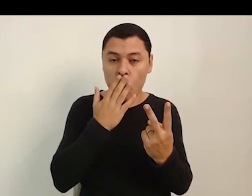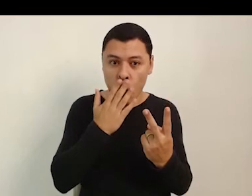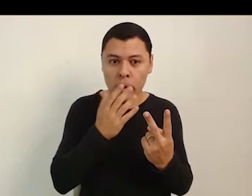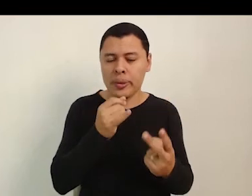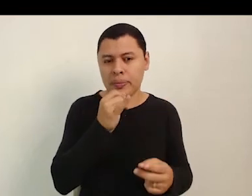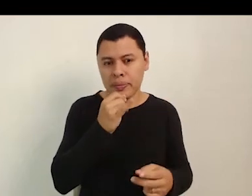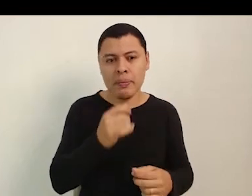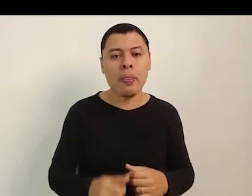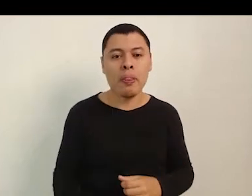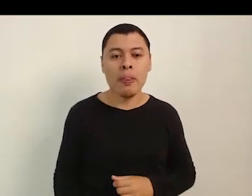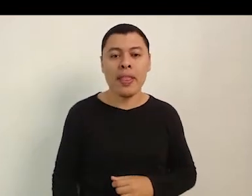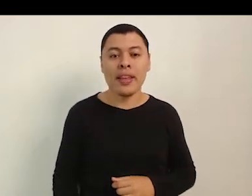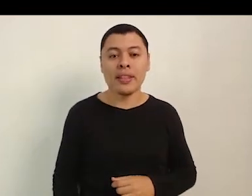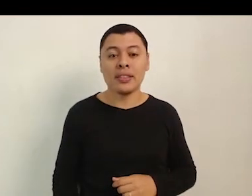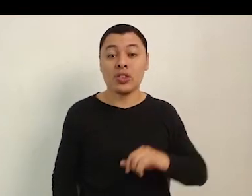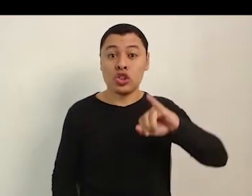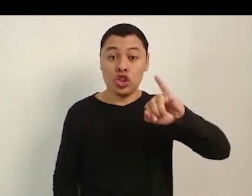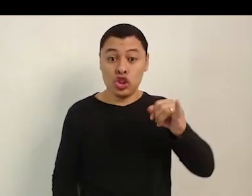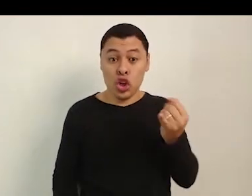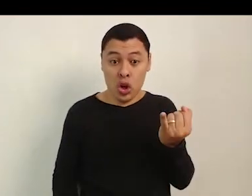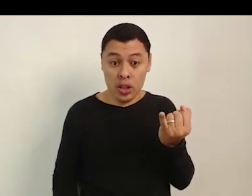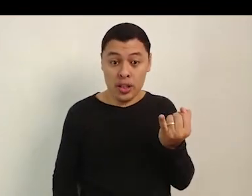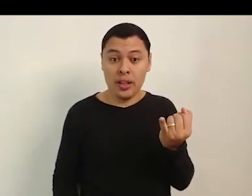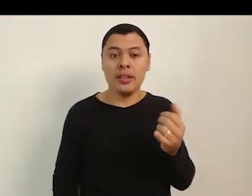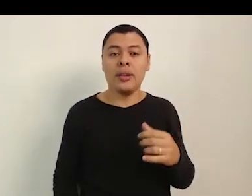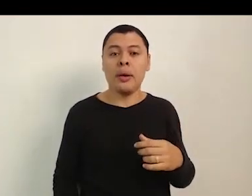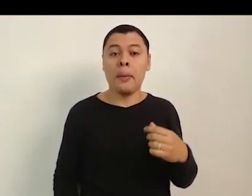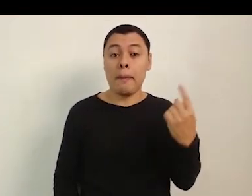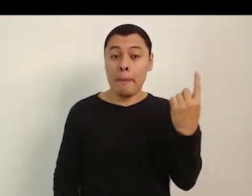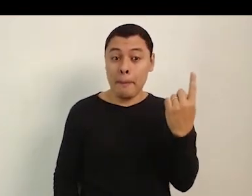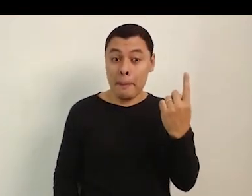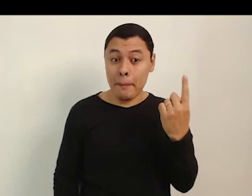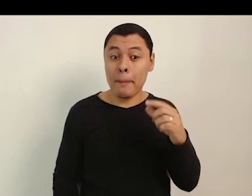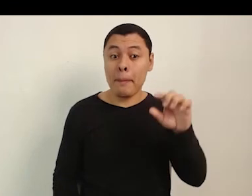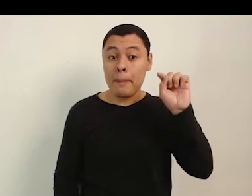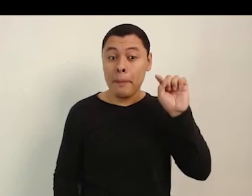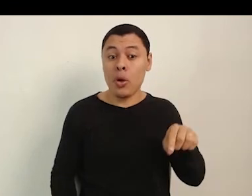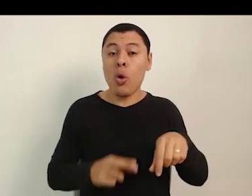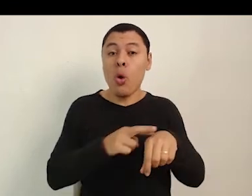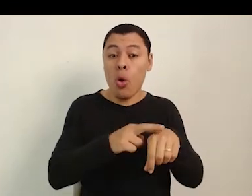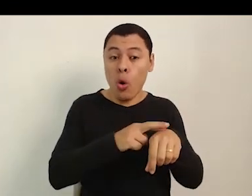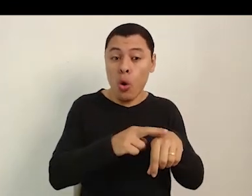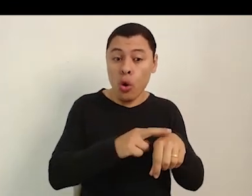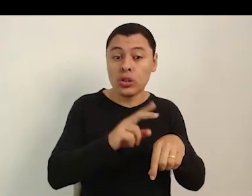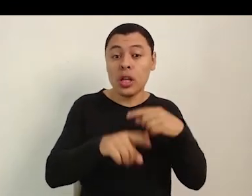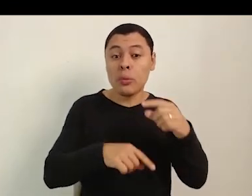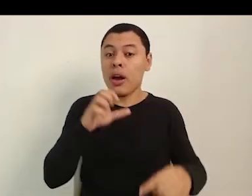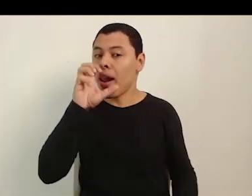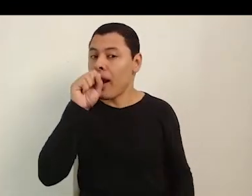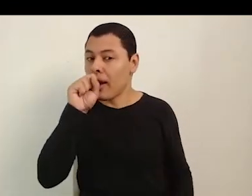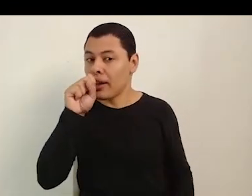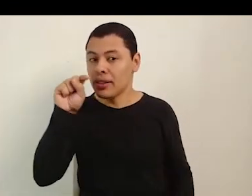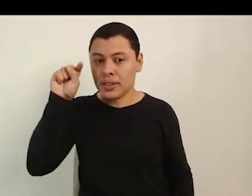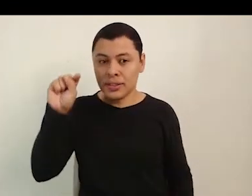Tipo assim, ó. Para escrever a letra J de Júlia, botão roxo e depois o botão laranja.